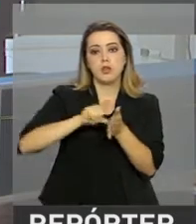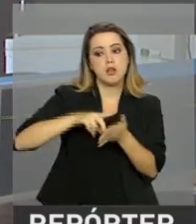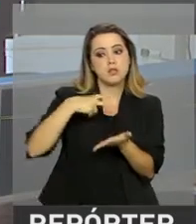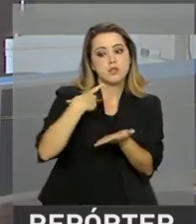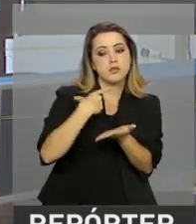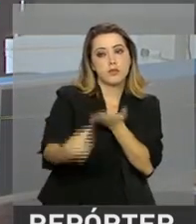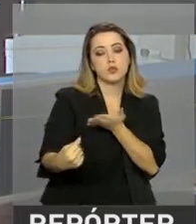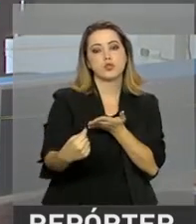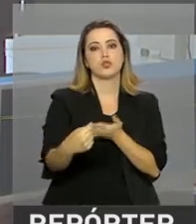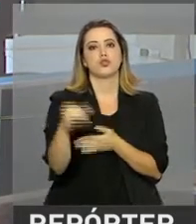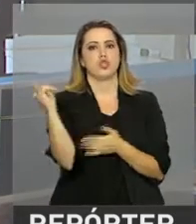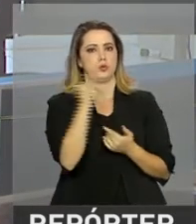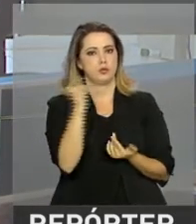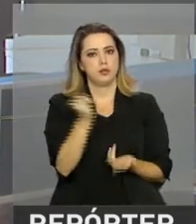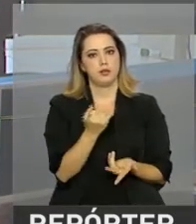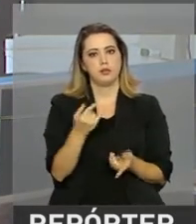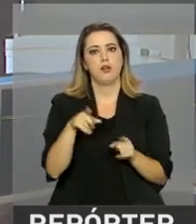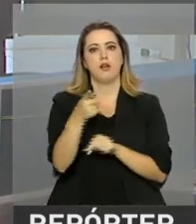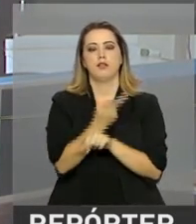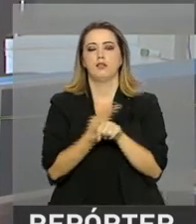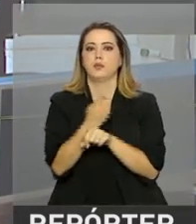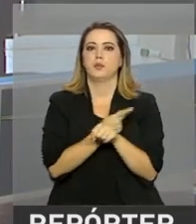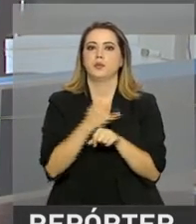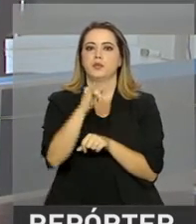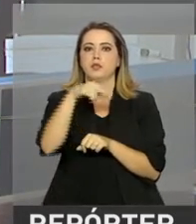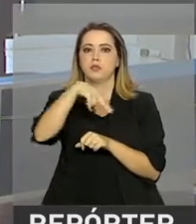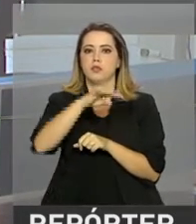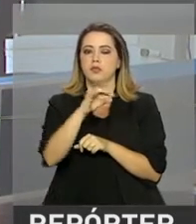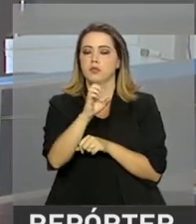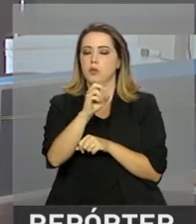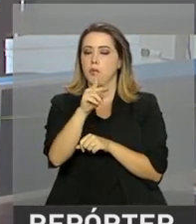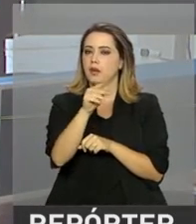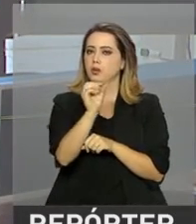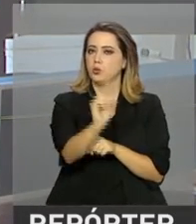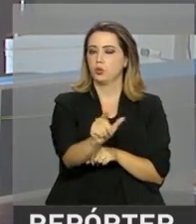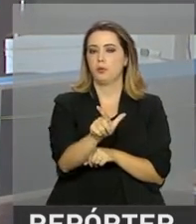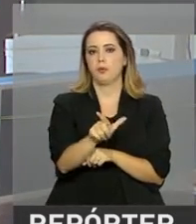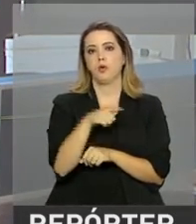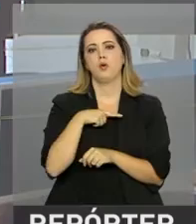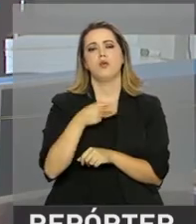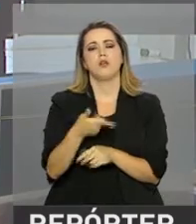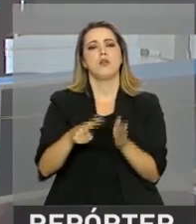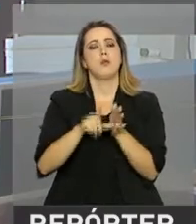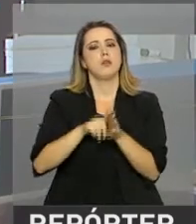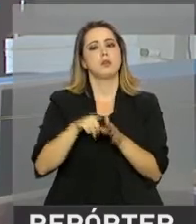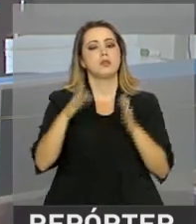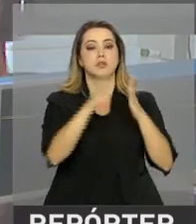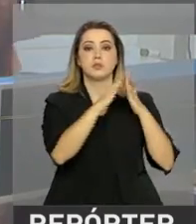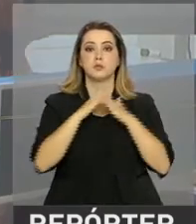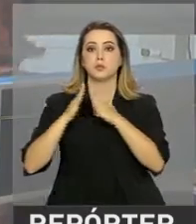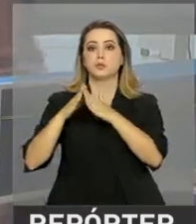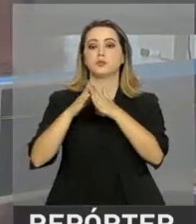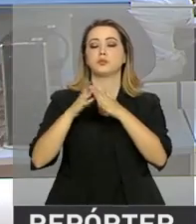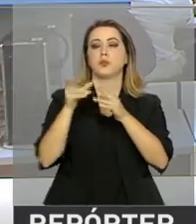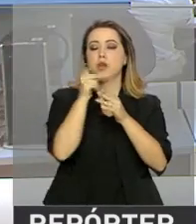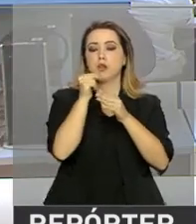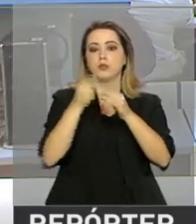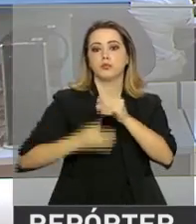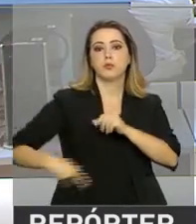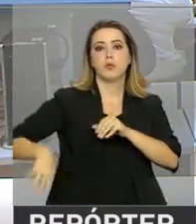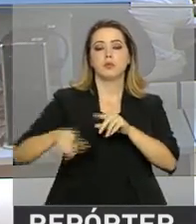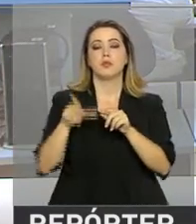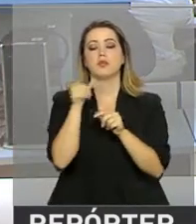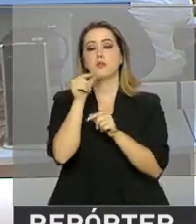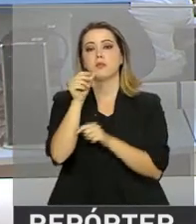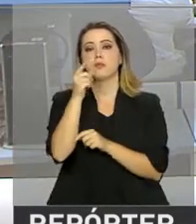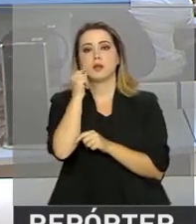era procurado pela Interpol. Ele morava ilegalmente na praia de Jericoacoara, no Ceará, onde foi preso no ano passado. O